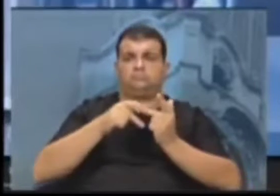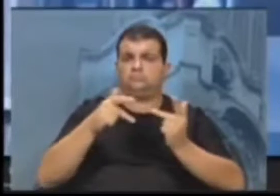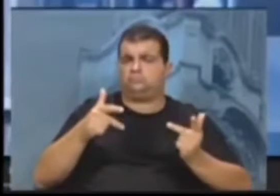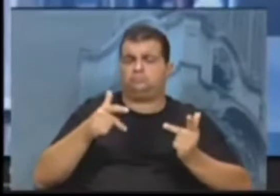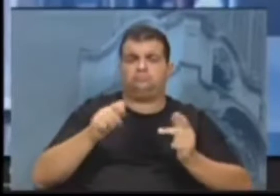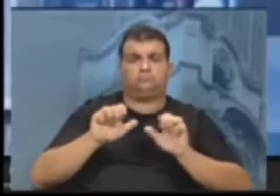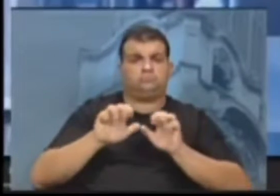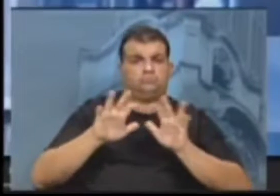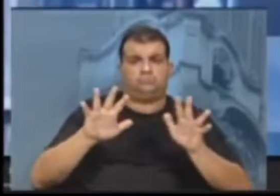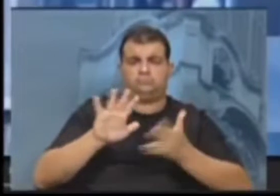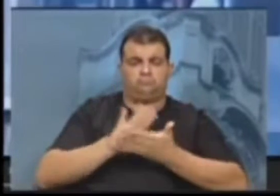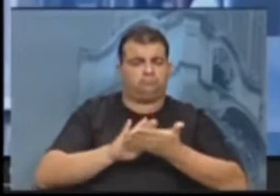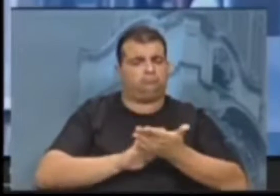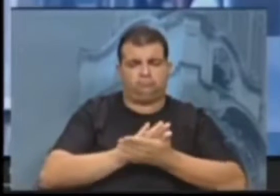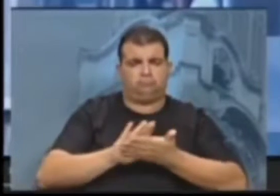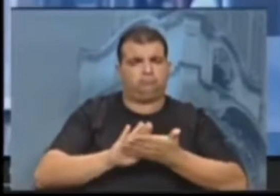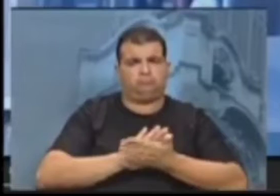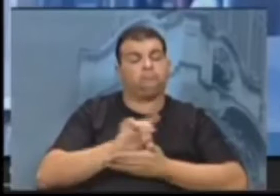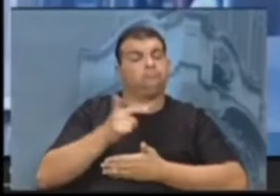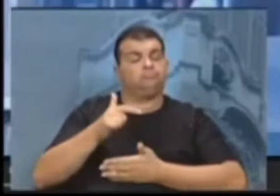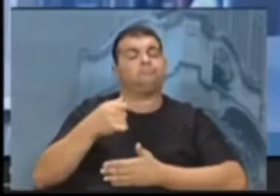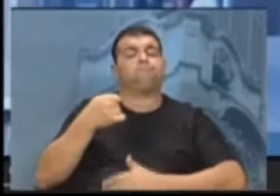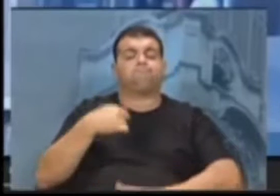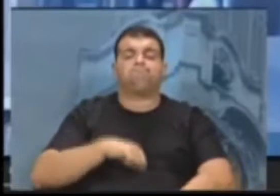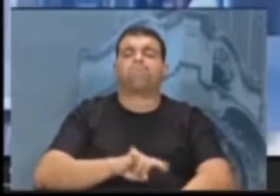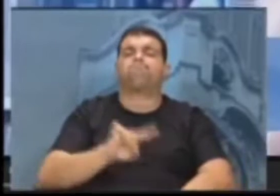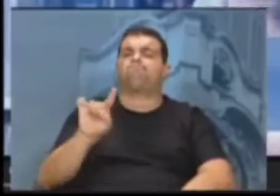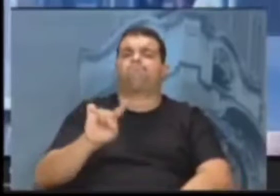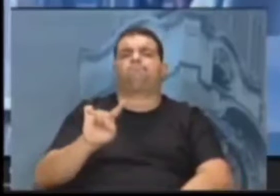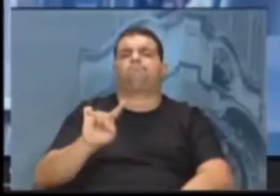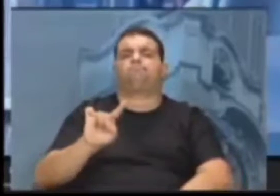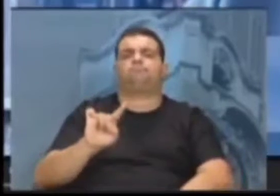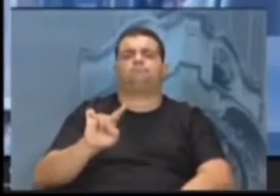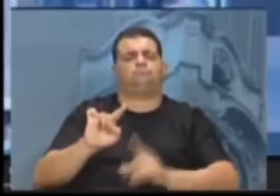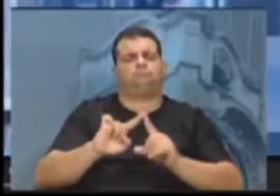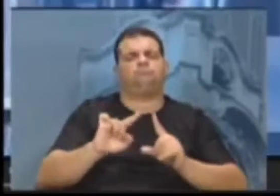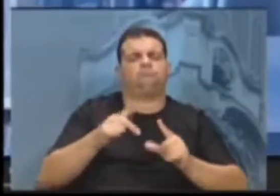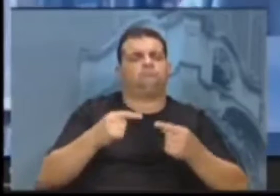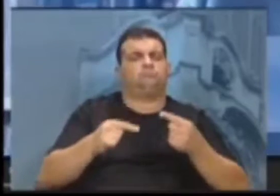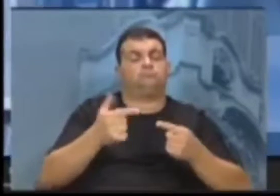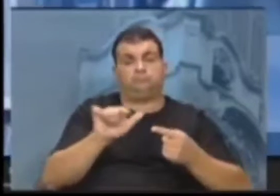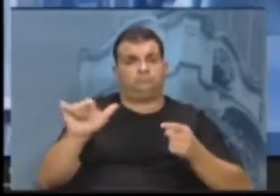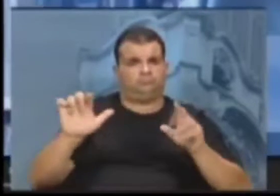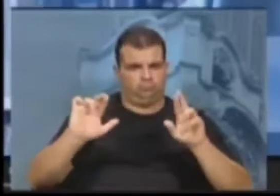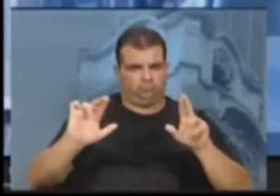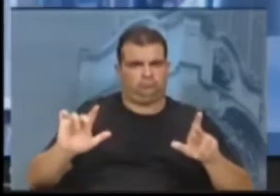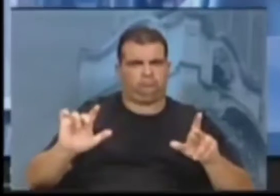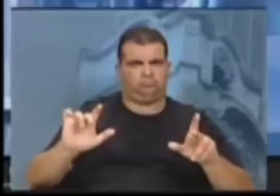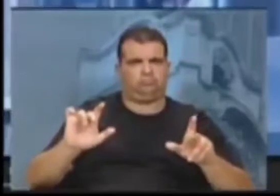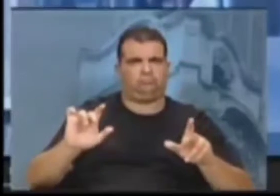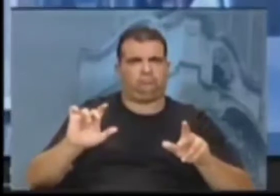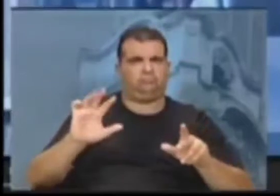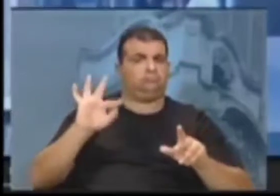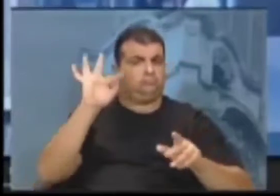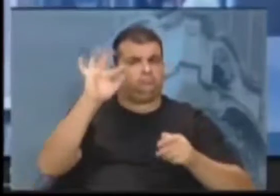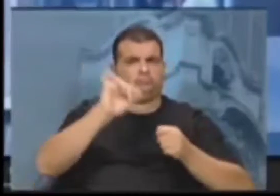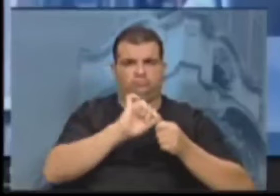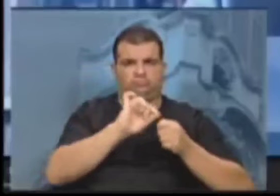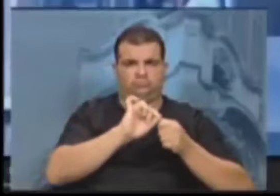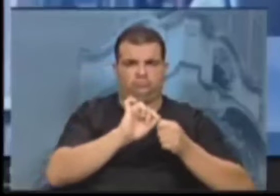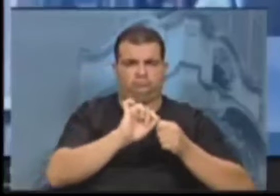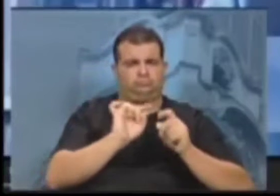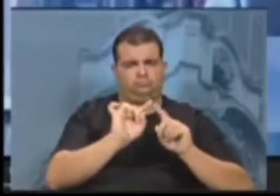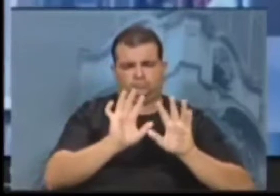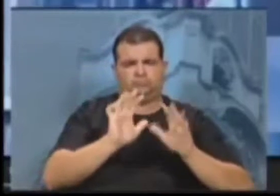ainda esclarecidos e não há necessidade aparente, mas esse é um outro debate também, para ser feito em outro momento. Mas isso é só